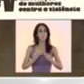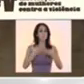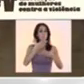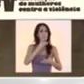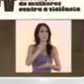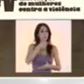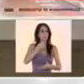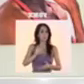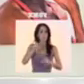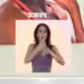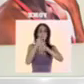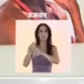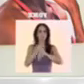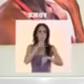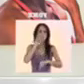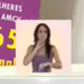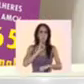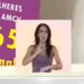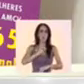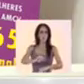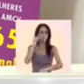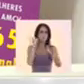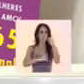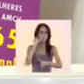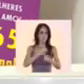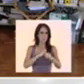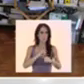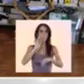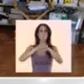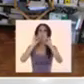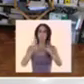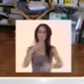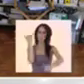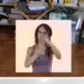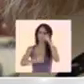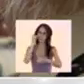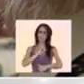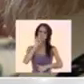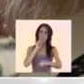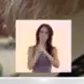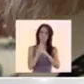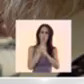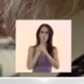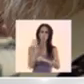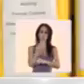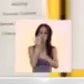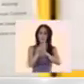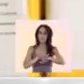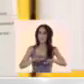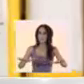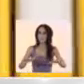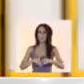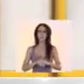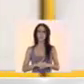Foi no início dos anos 90 que nasceu a Associação de Mulheres contra a Violência, em resposta às agressões vividas por mulheres, jovens